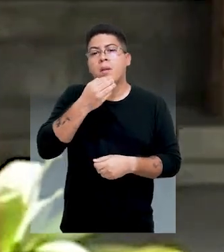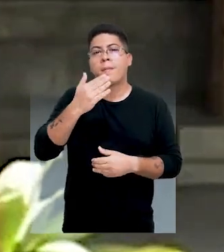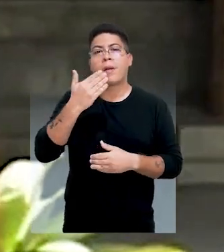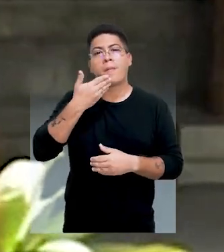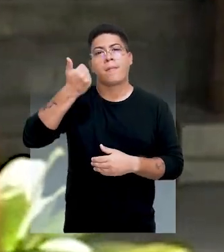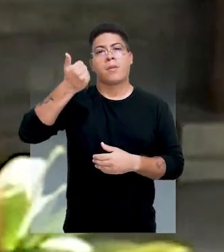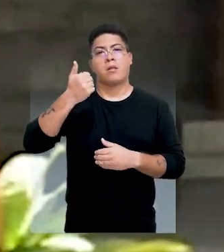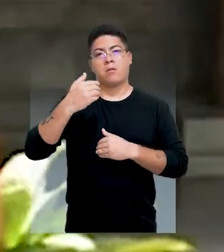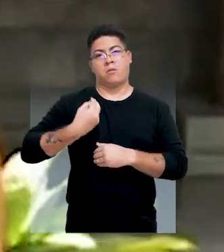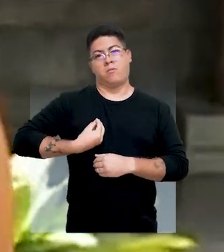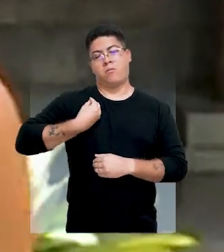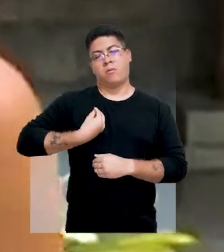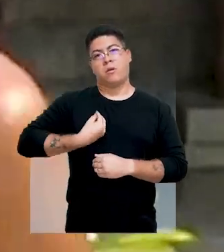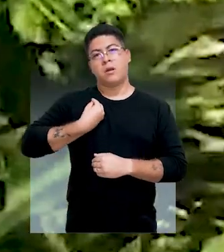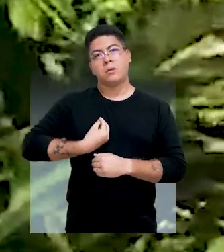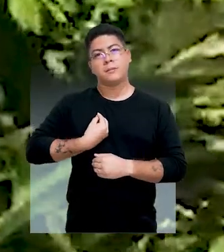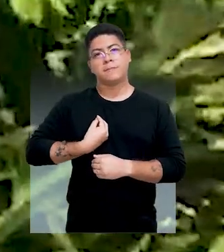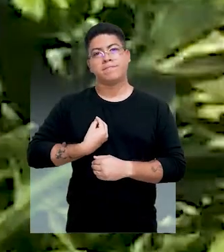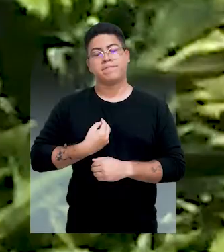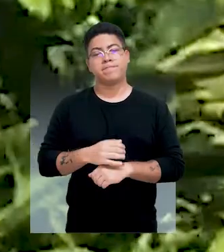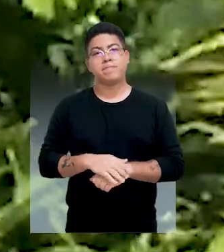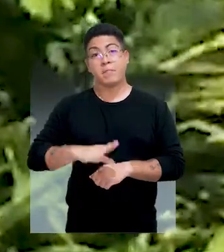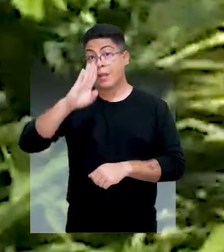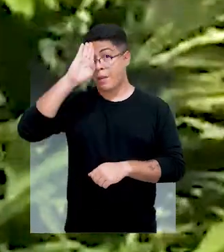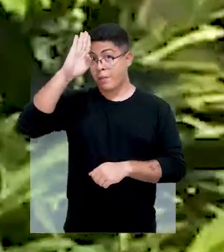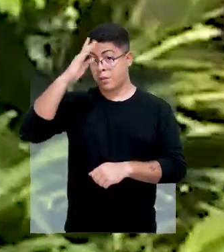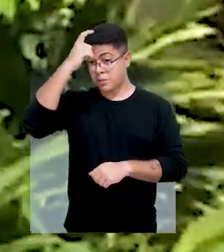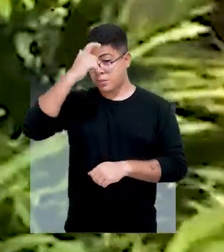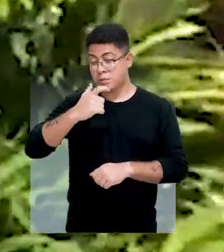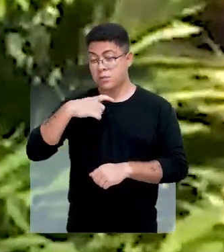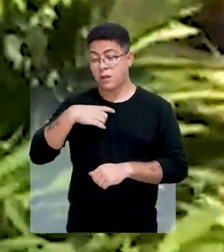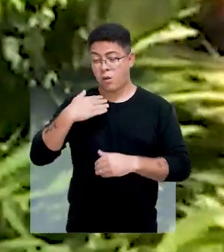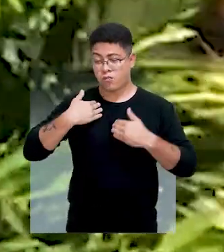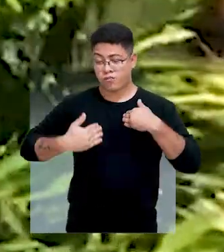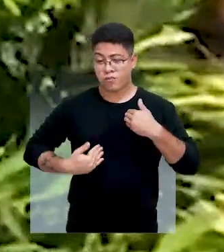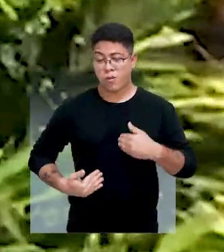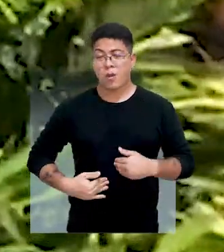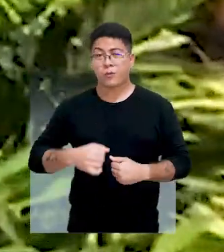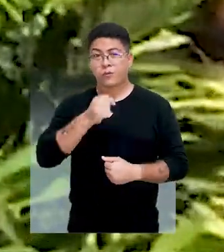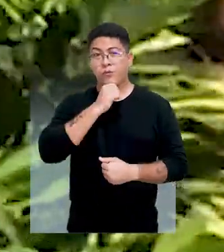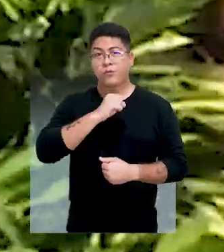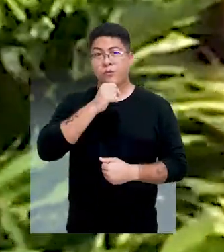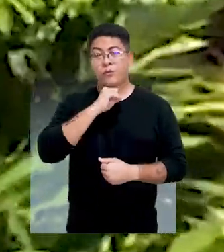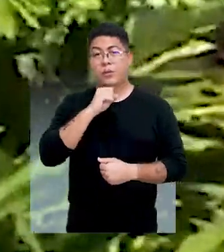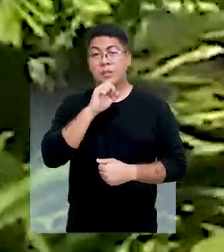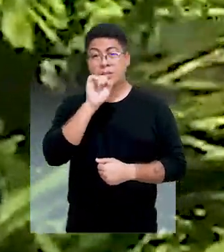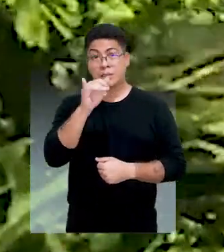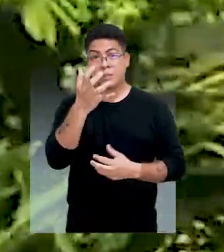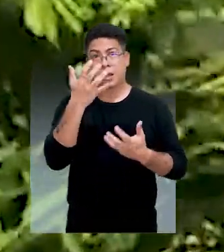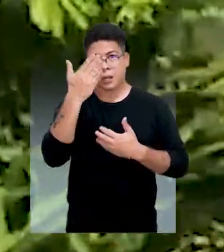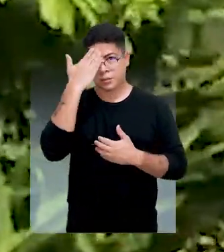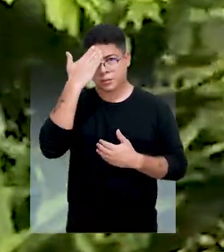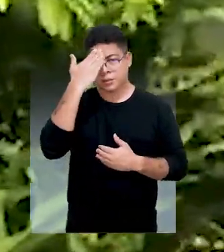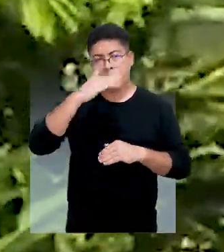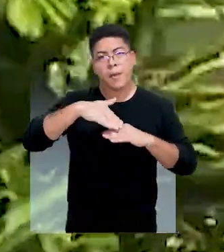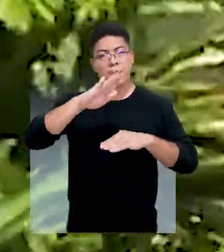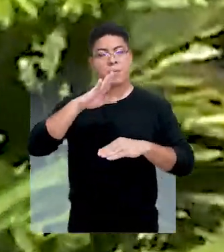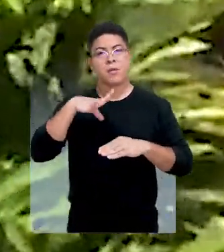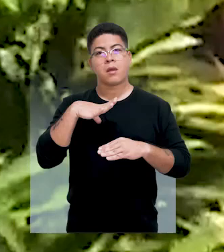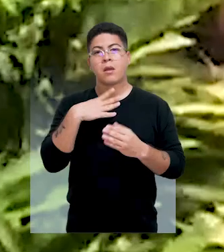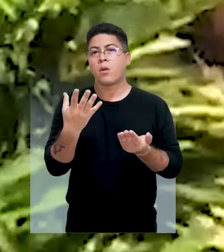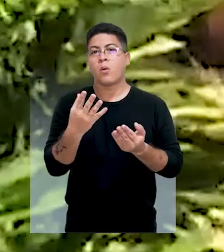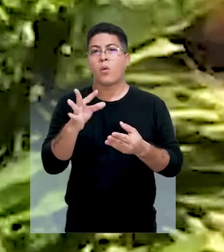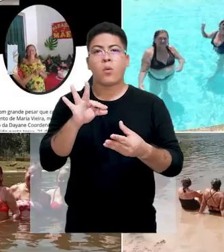pessoas, principalmente no envelhecimento. Caso queira saber mais sobre avanços voltados para a melhoria da qualidade de vida de pessoas vivendo com